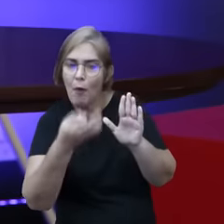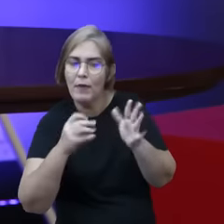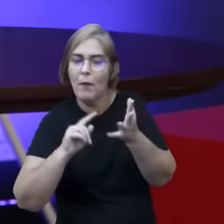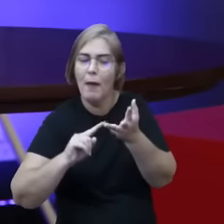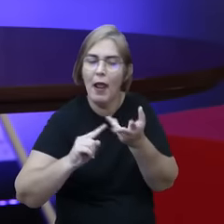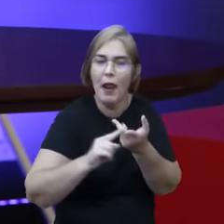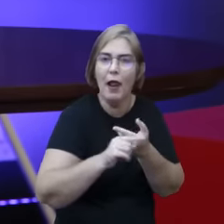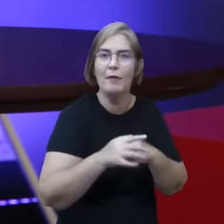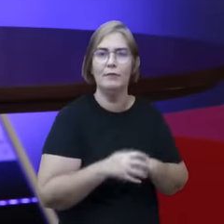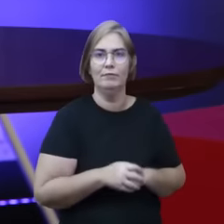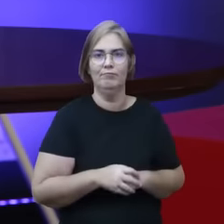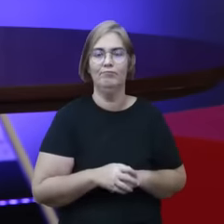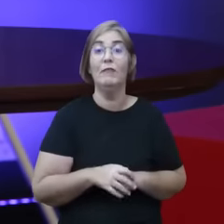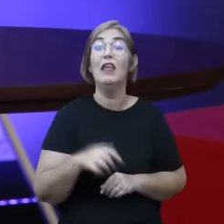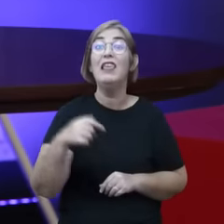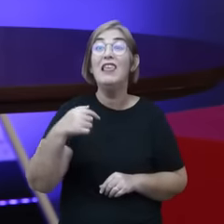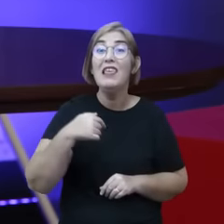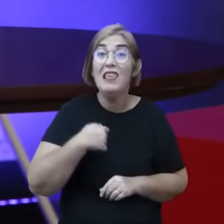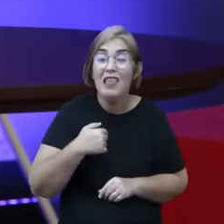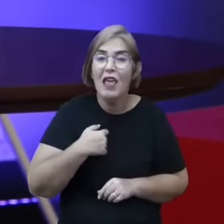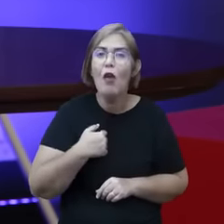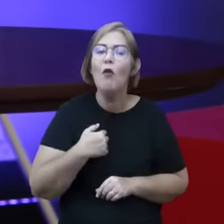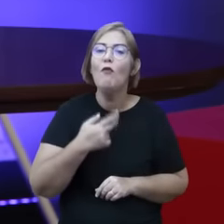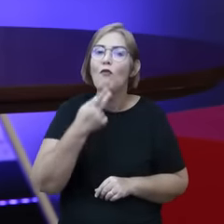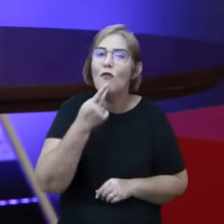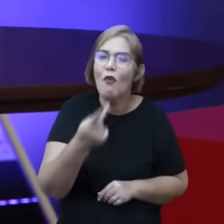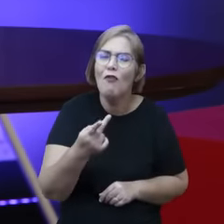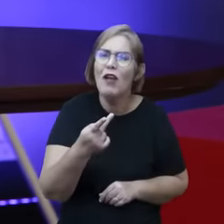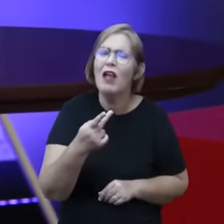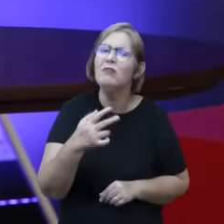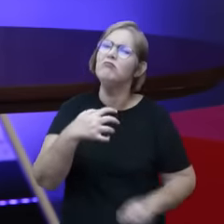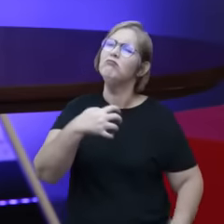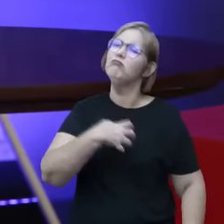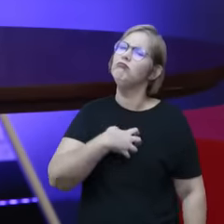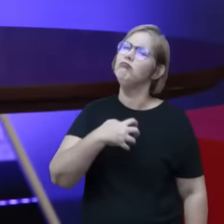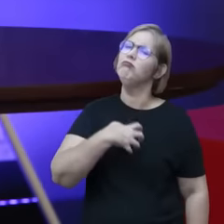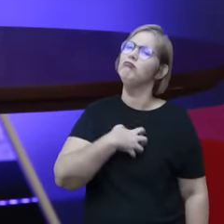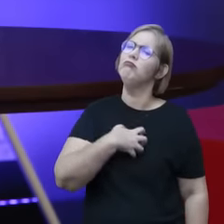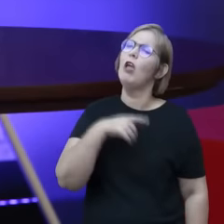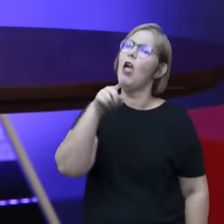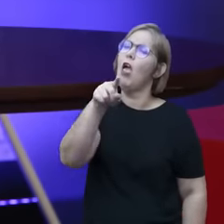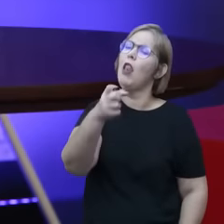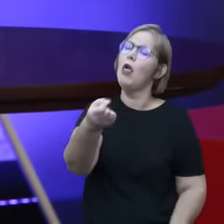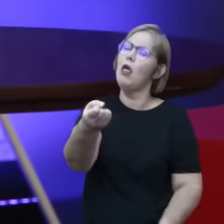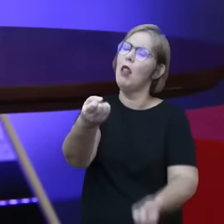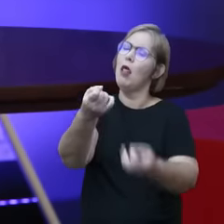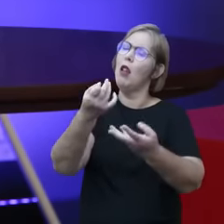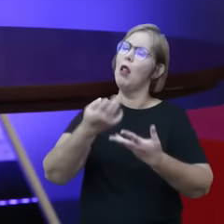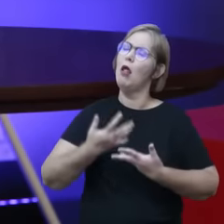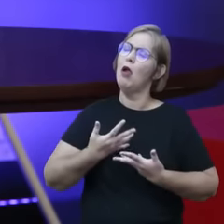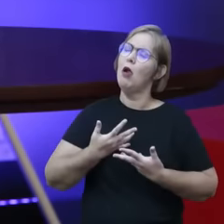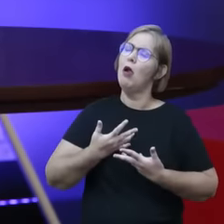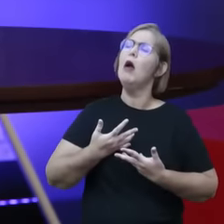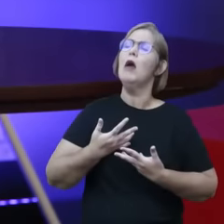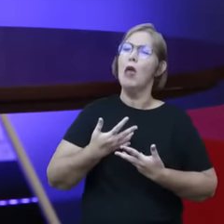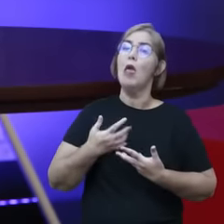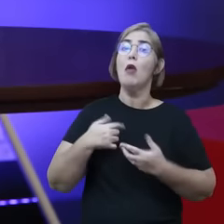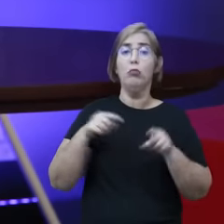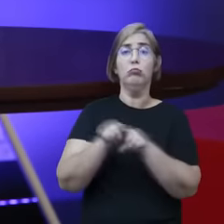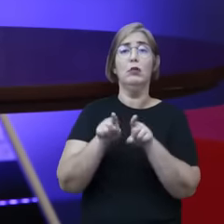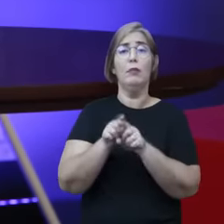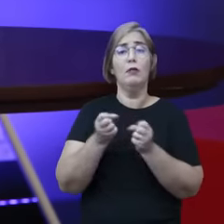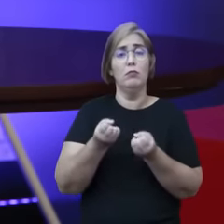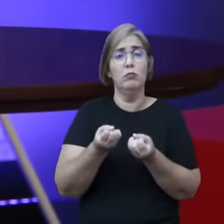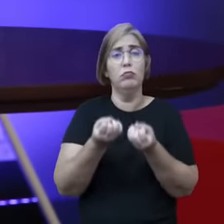uma razão se ela me convencer e o outro também dará sentimento à razão se ele te se eu